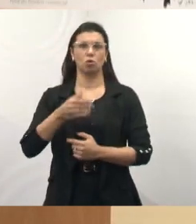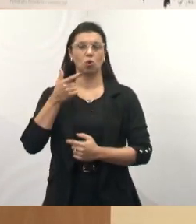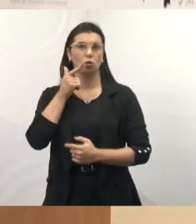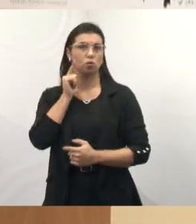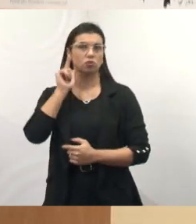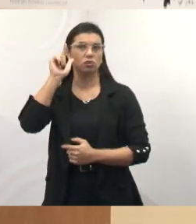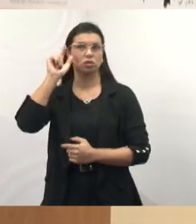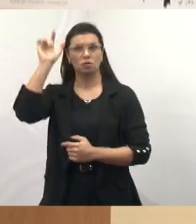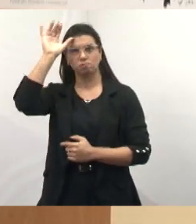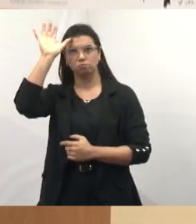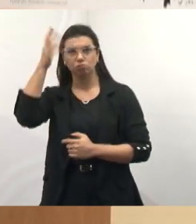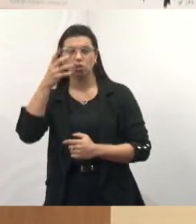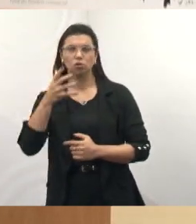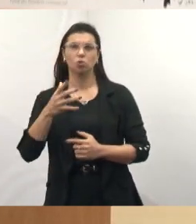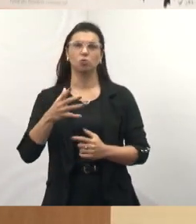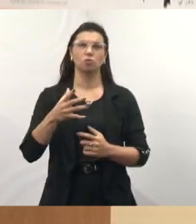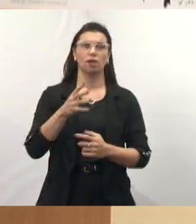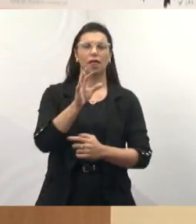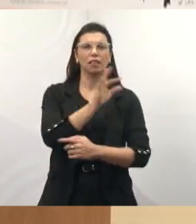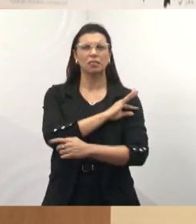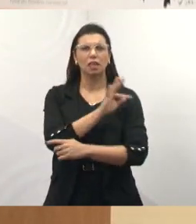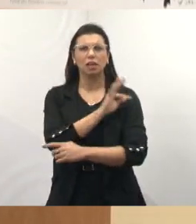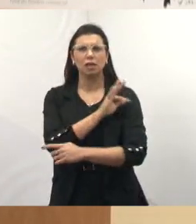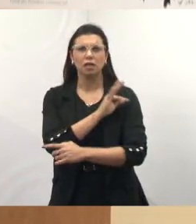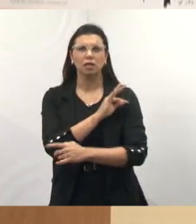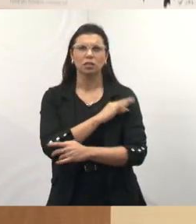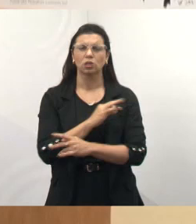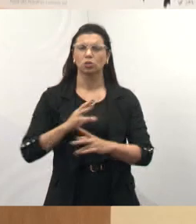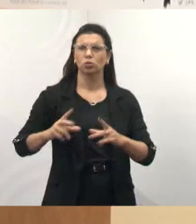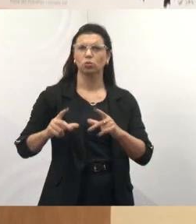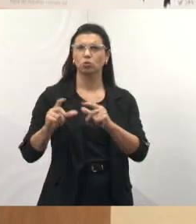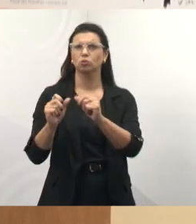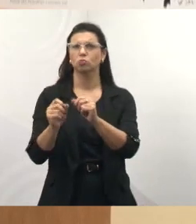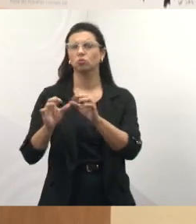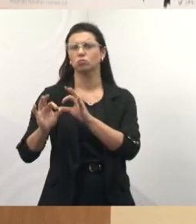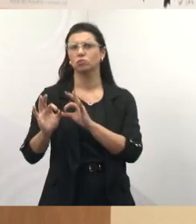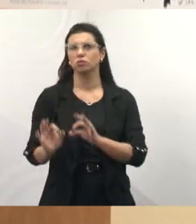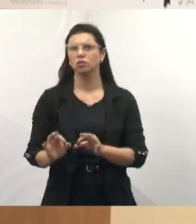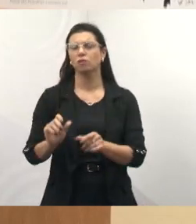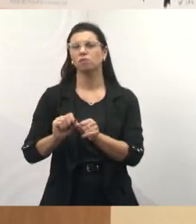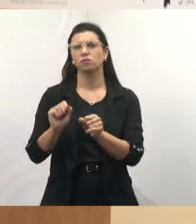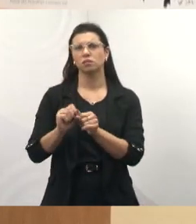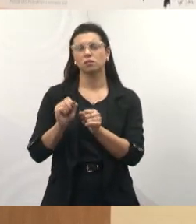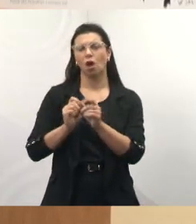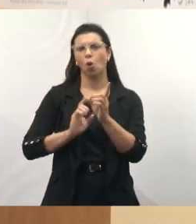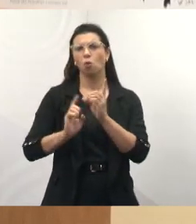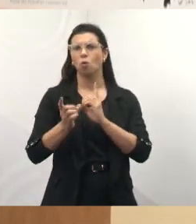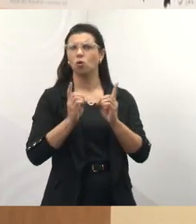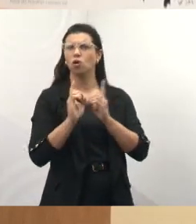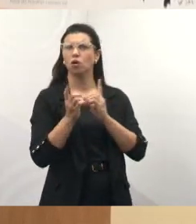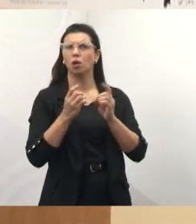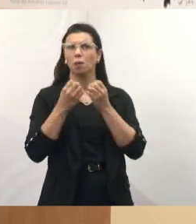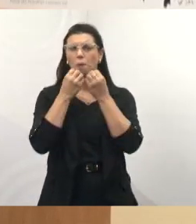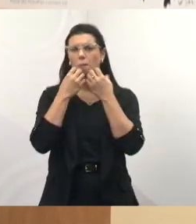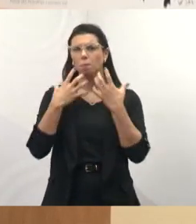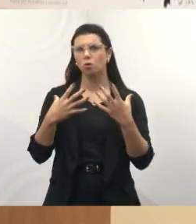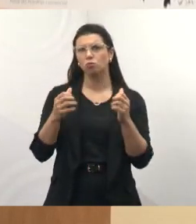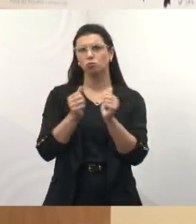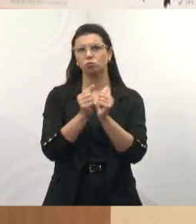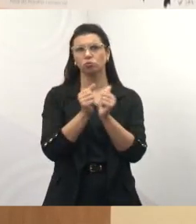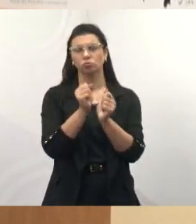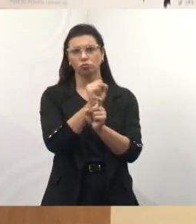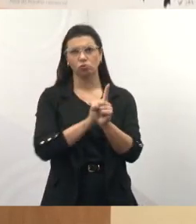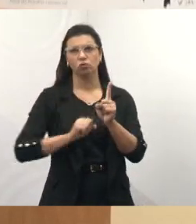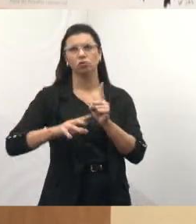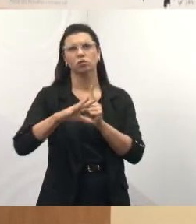trazer soluções técnicas, conseguiram costurar soluções políticas e fizeram um grande diálogo com a sociedade para implementar as